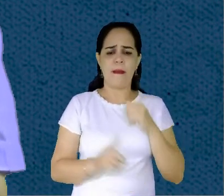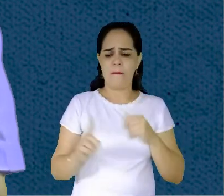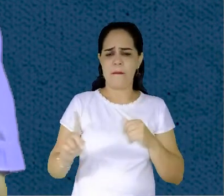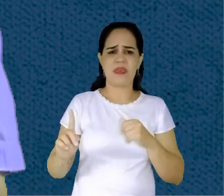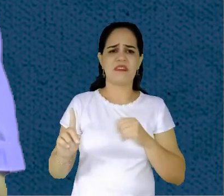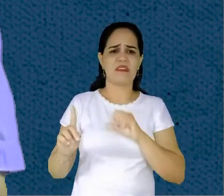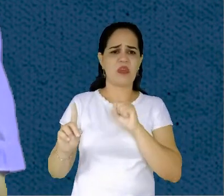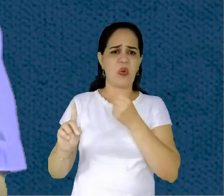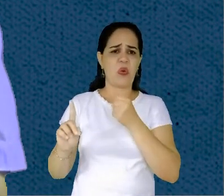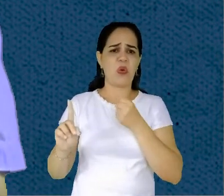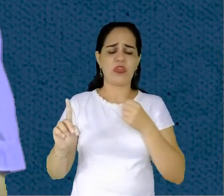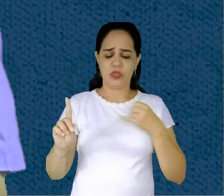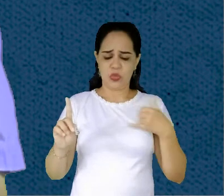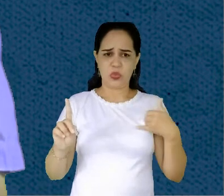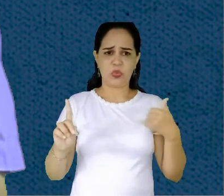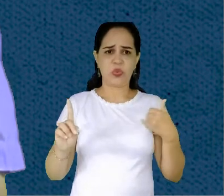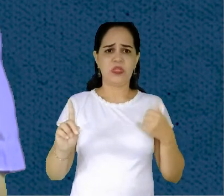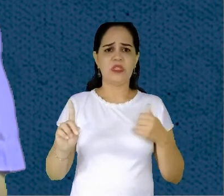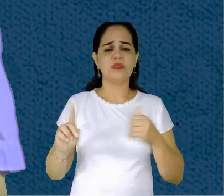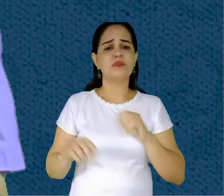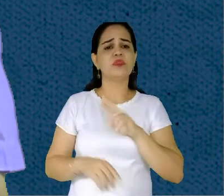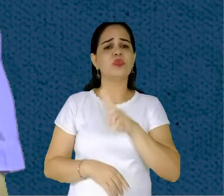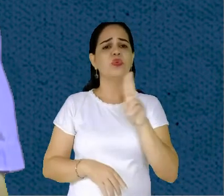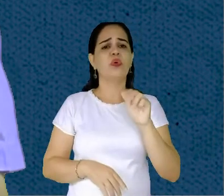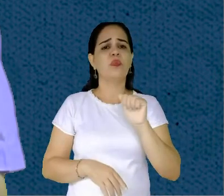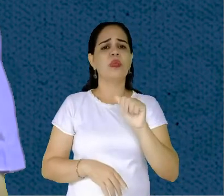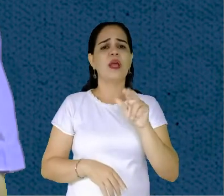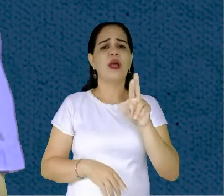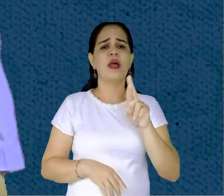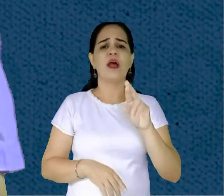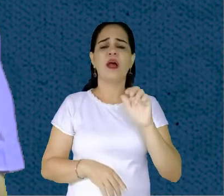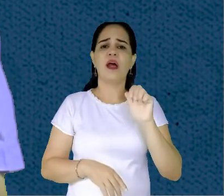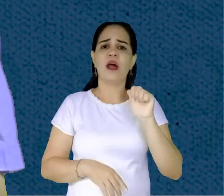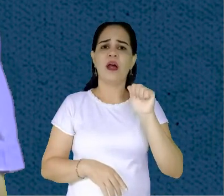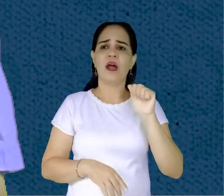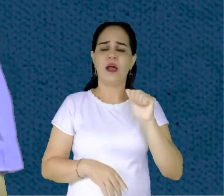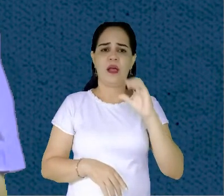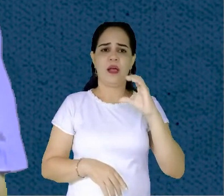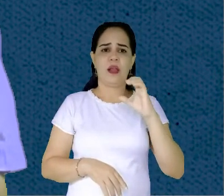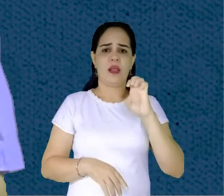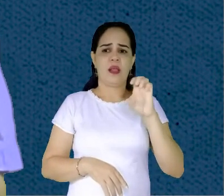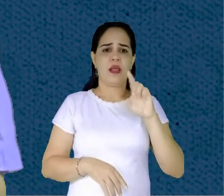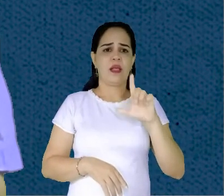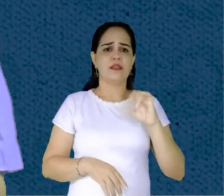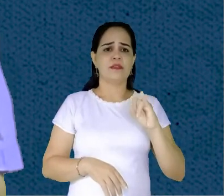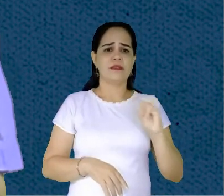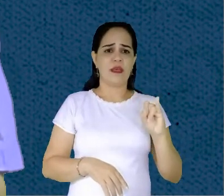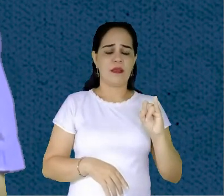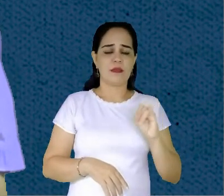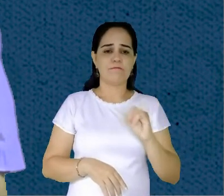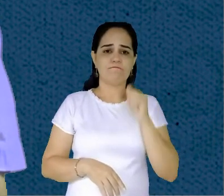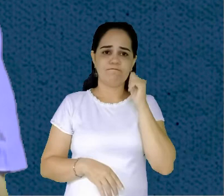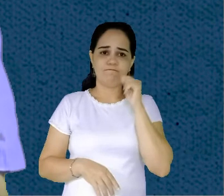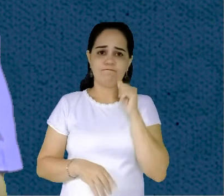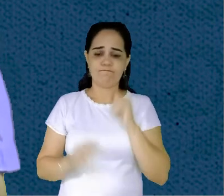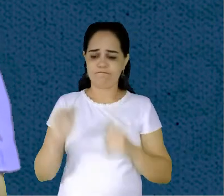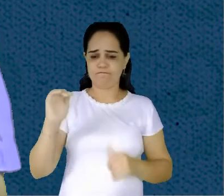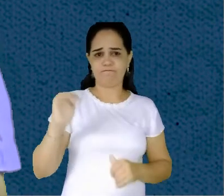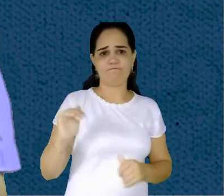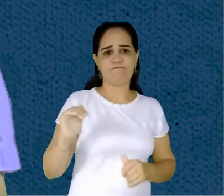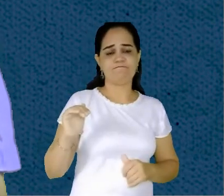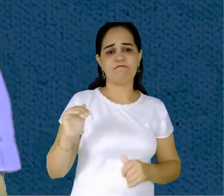Araceli. Esta criança, ela foi sequestrada, drogada,